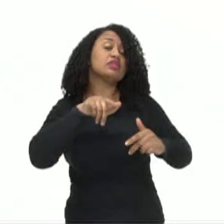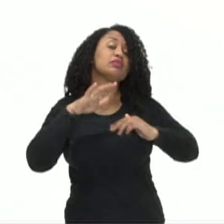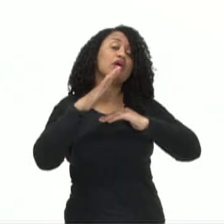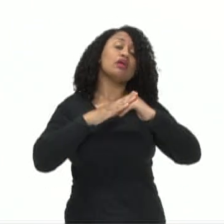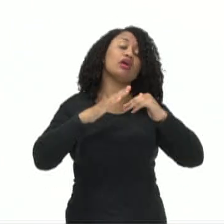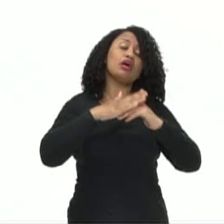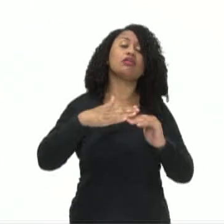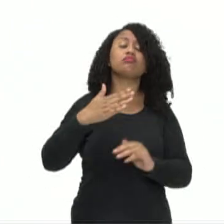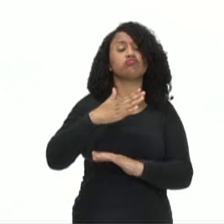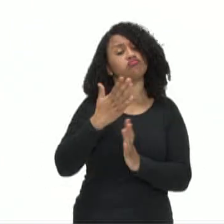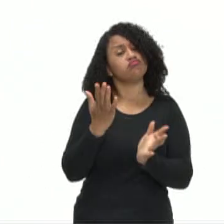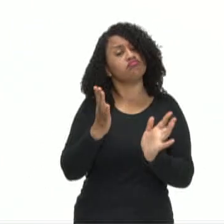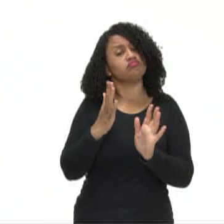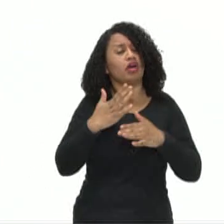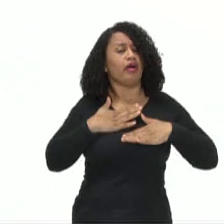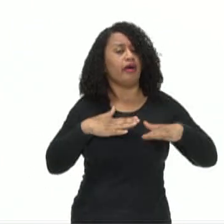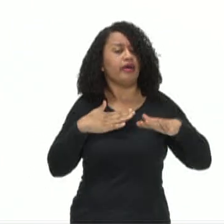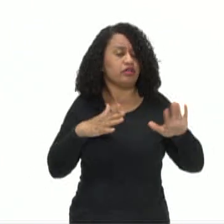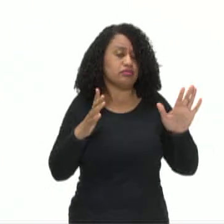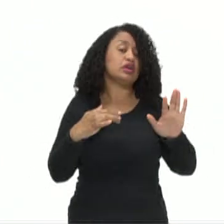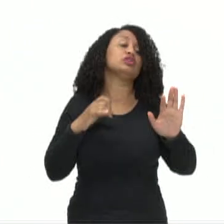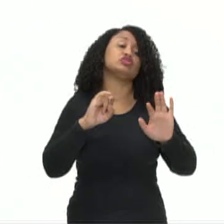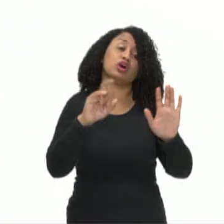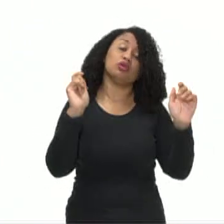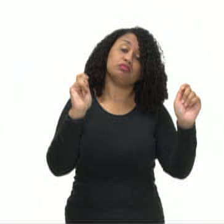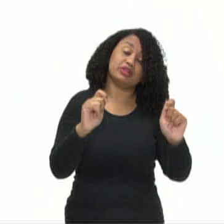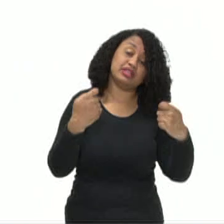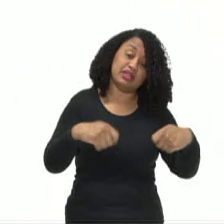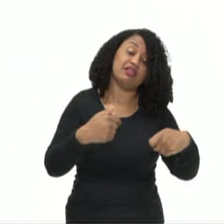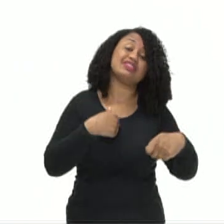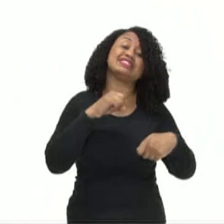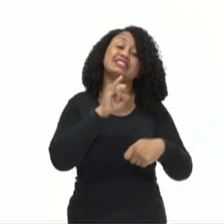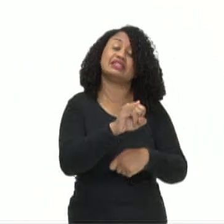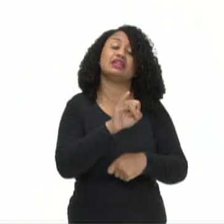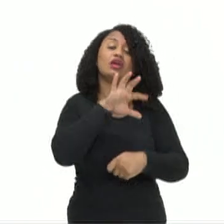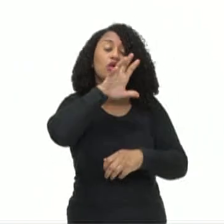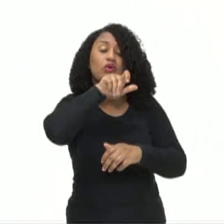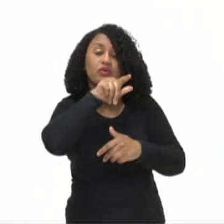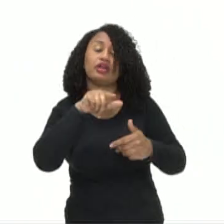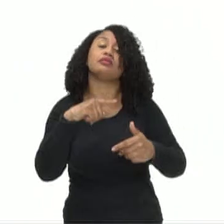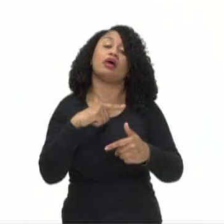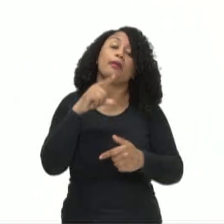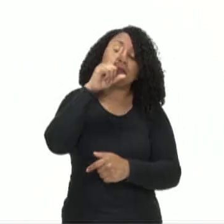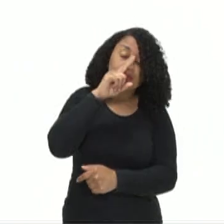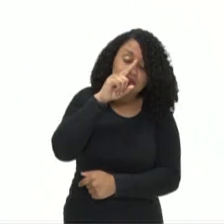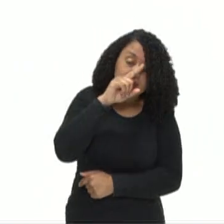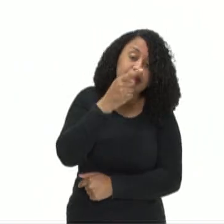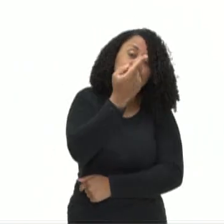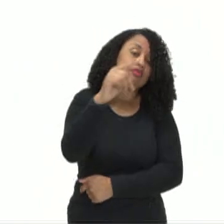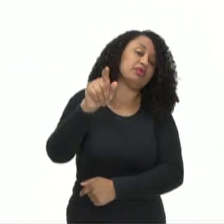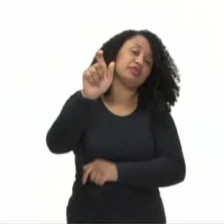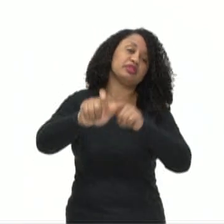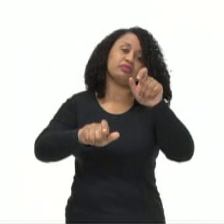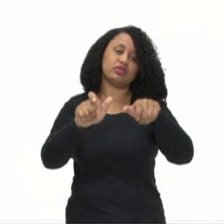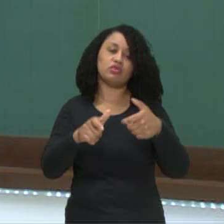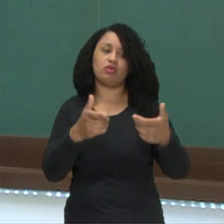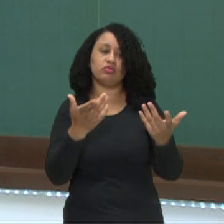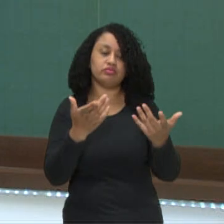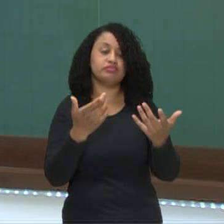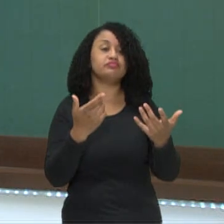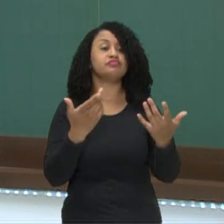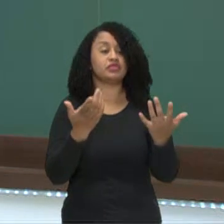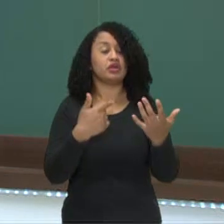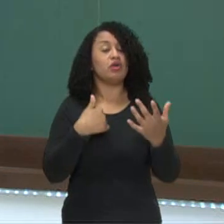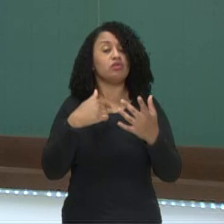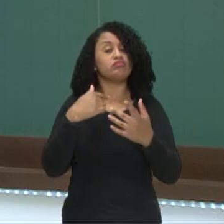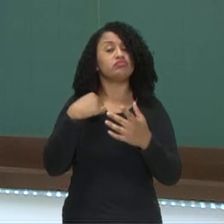manso. Só existiria a necessidade se o animal representasse algum perigo para outrem. Isso mesmo.